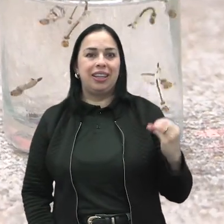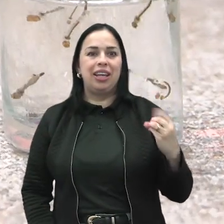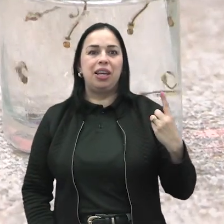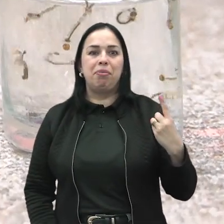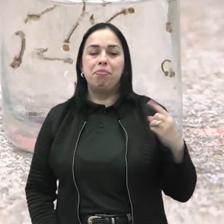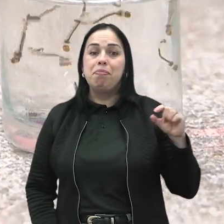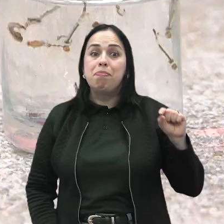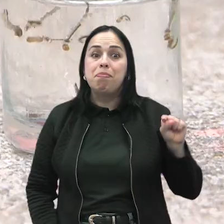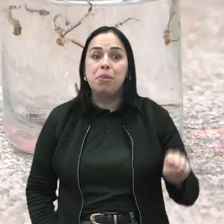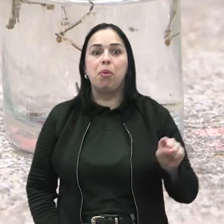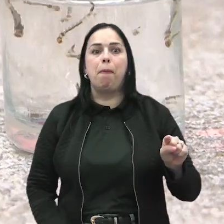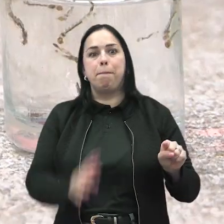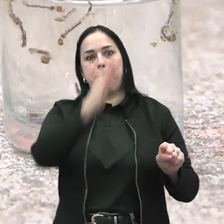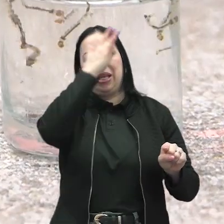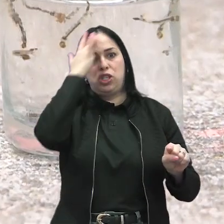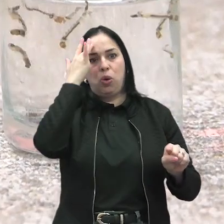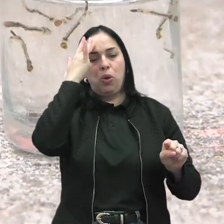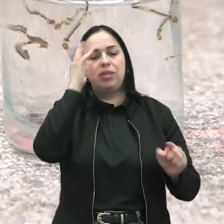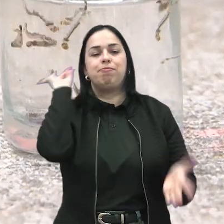2024, foram